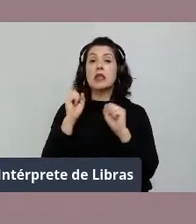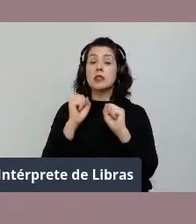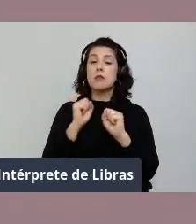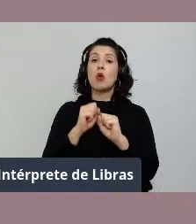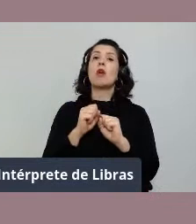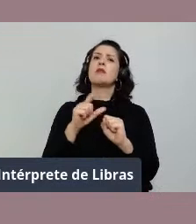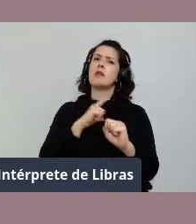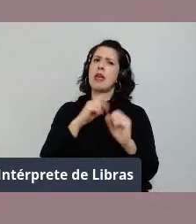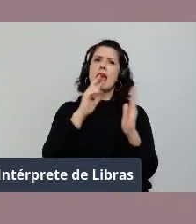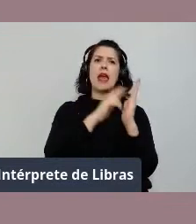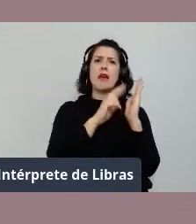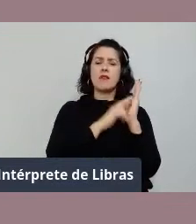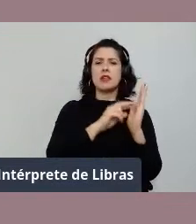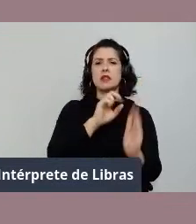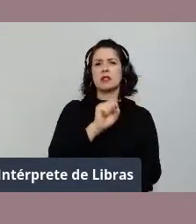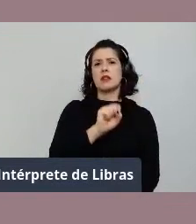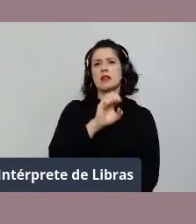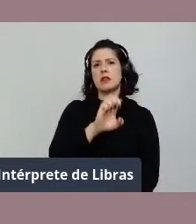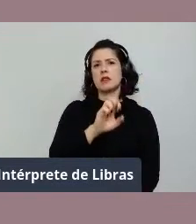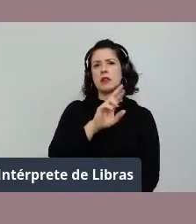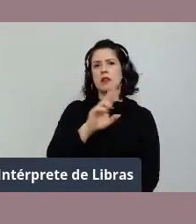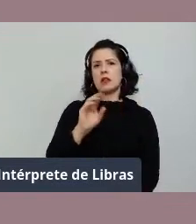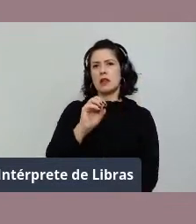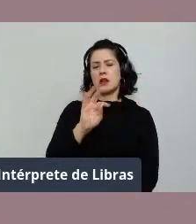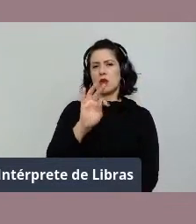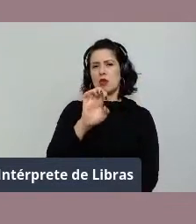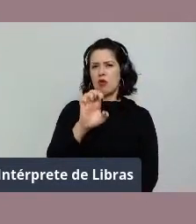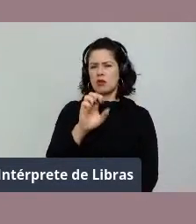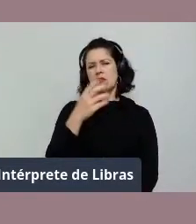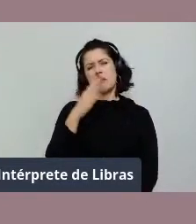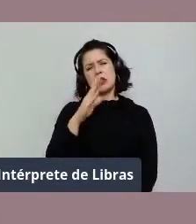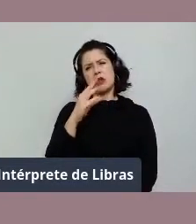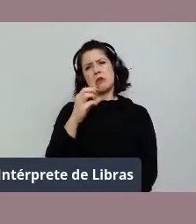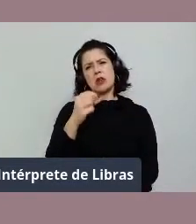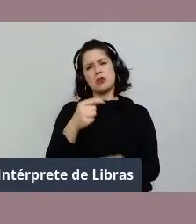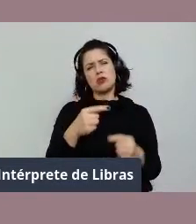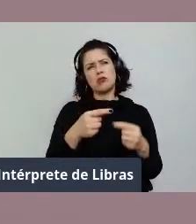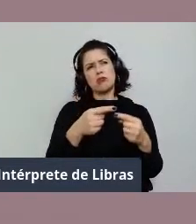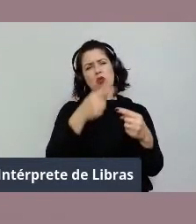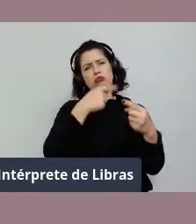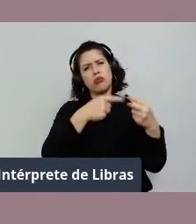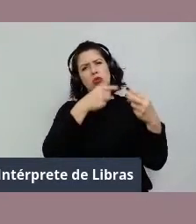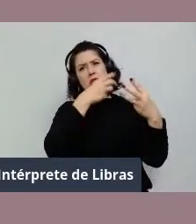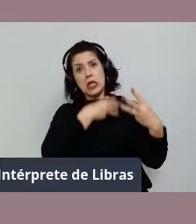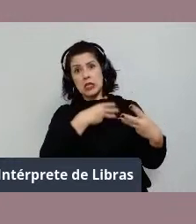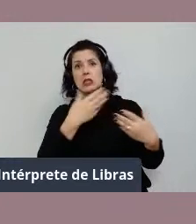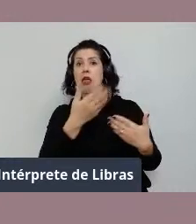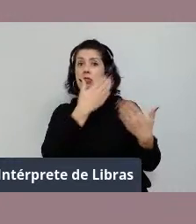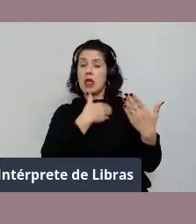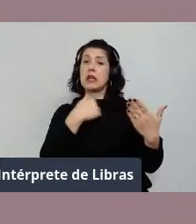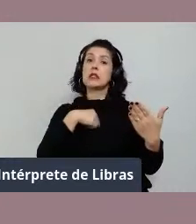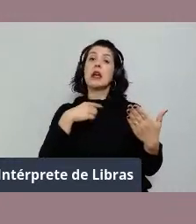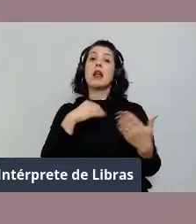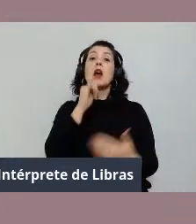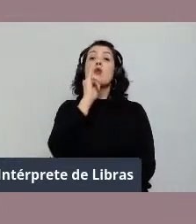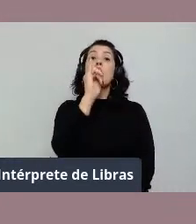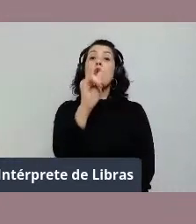Serrote, de 3 edições atrás, em que ela conta esse encontro com Clarice,